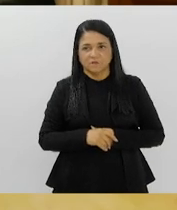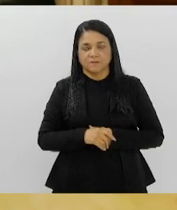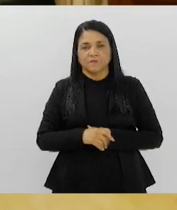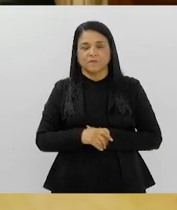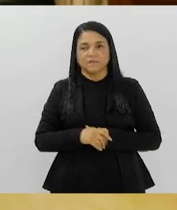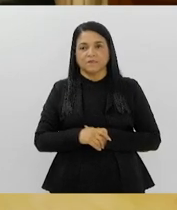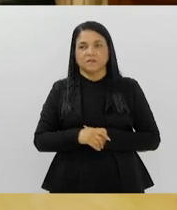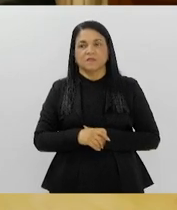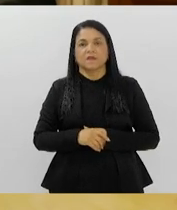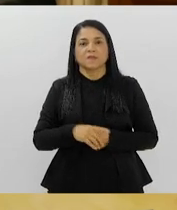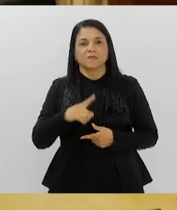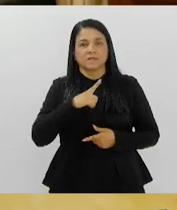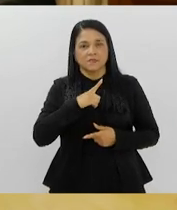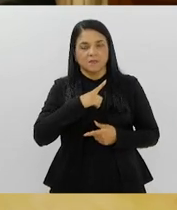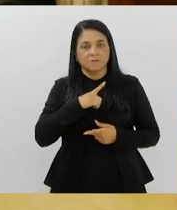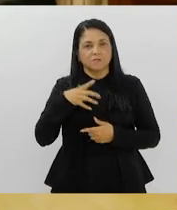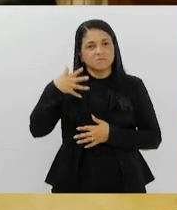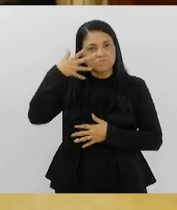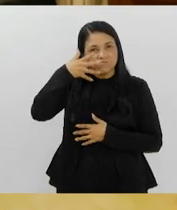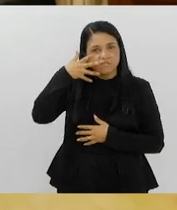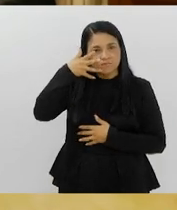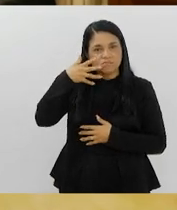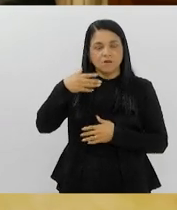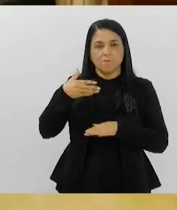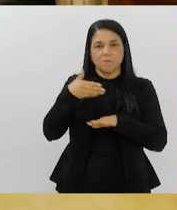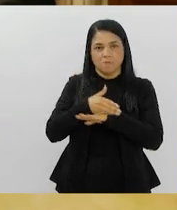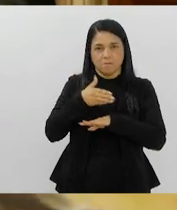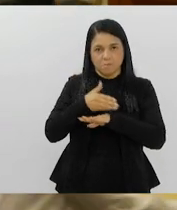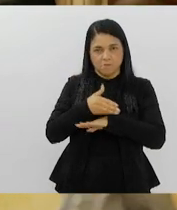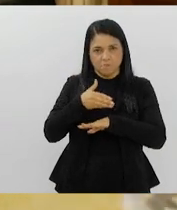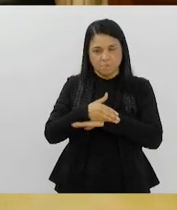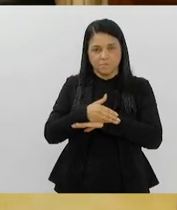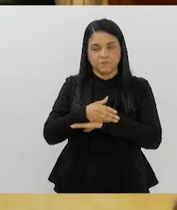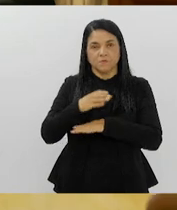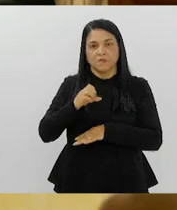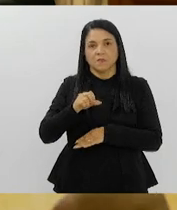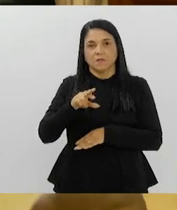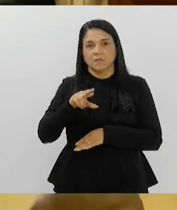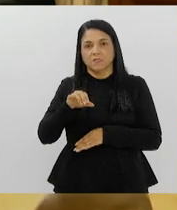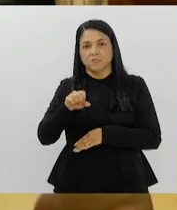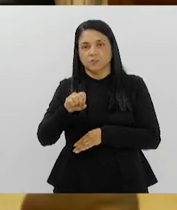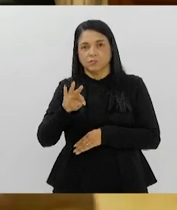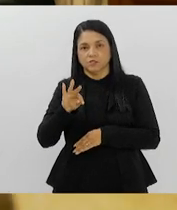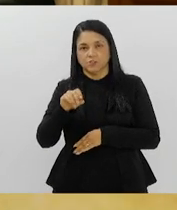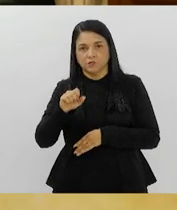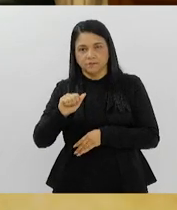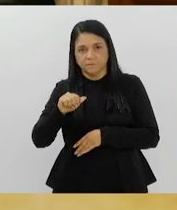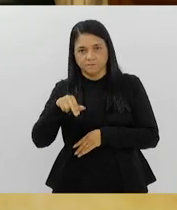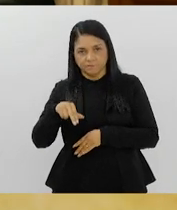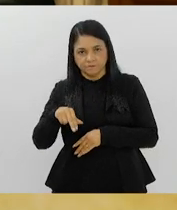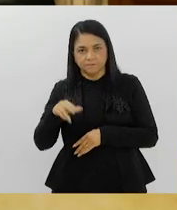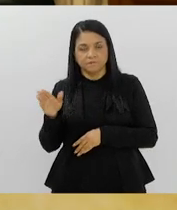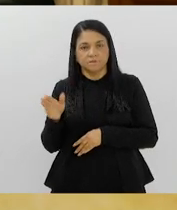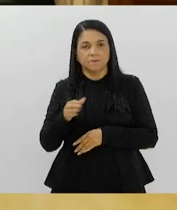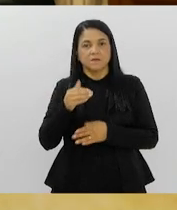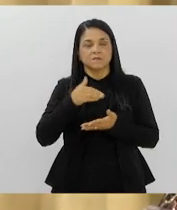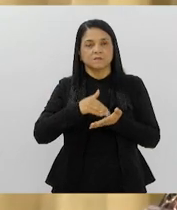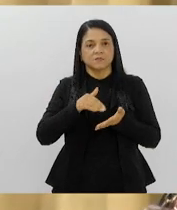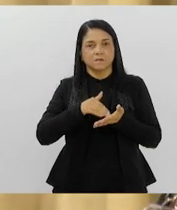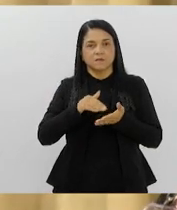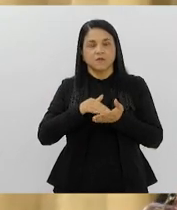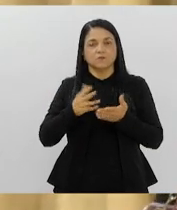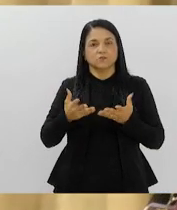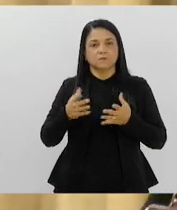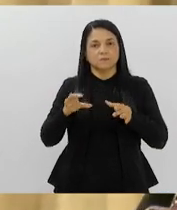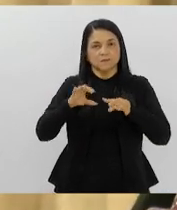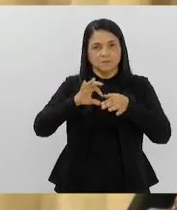Teremos nesse painel a participação do senhor Christian Viana de Azevedo, subsecretário de Integração de Segurança Pública